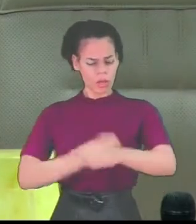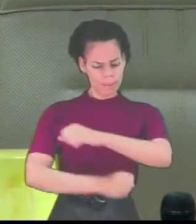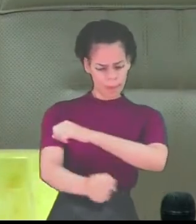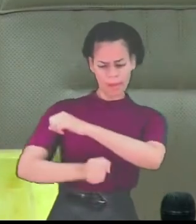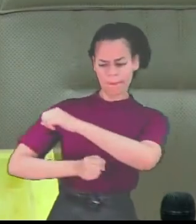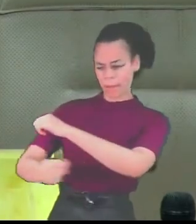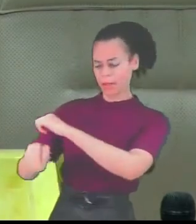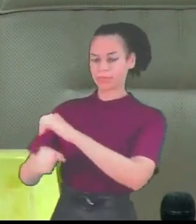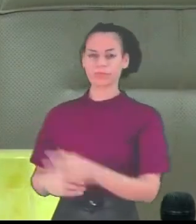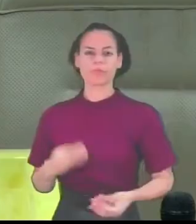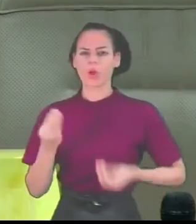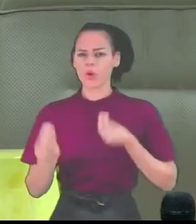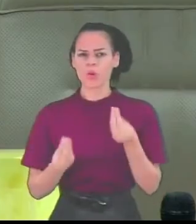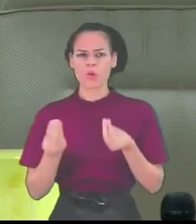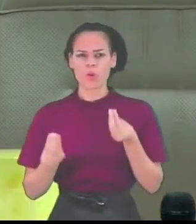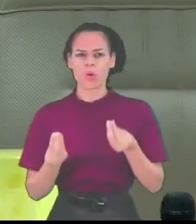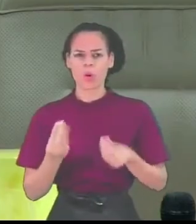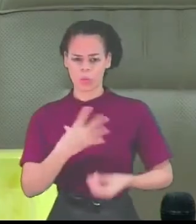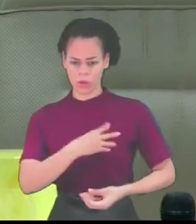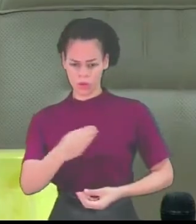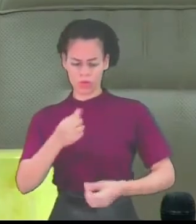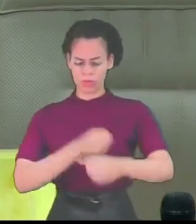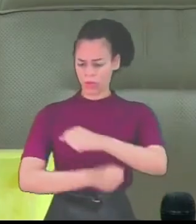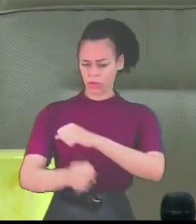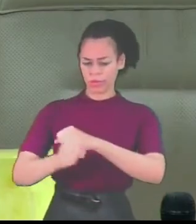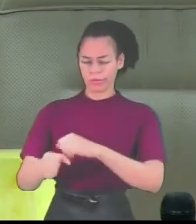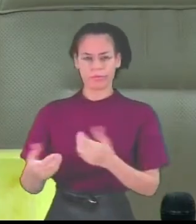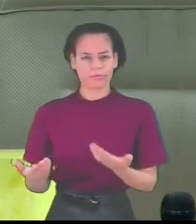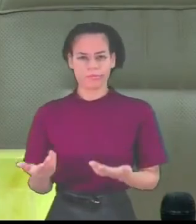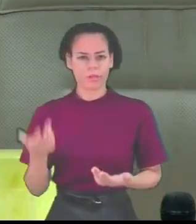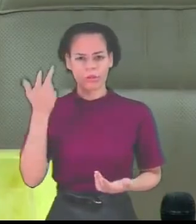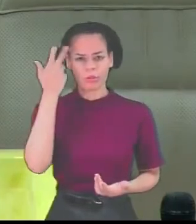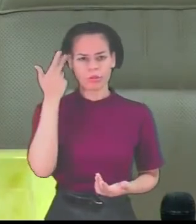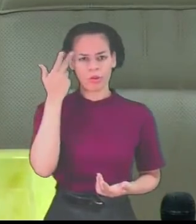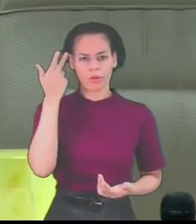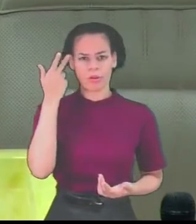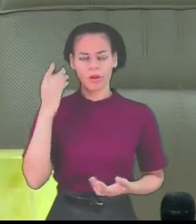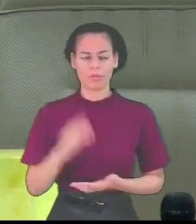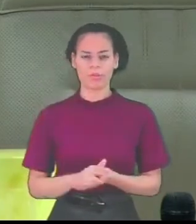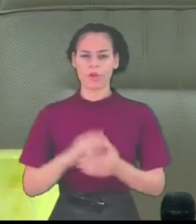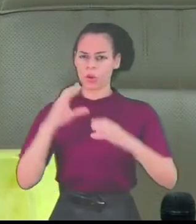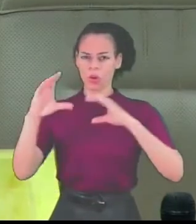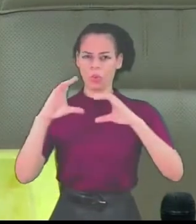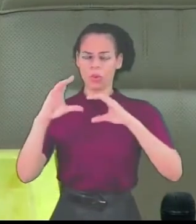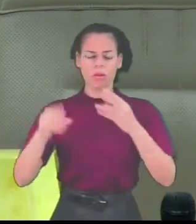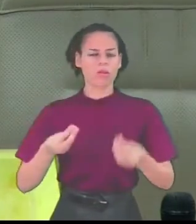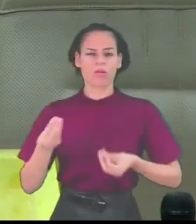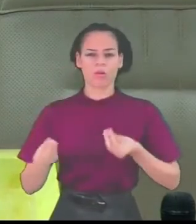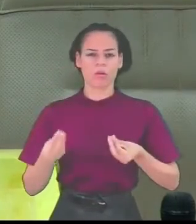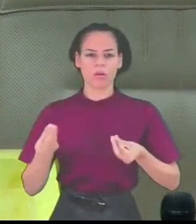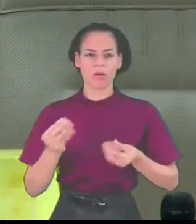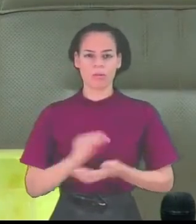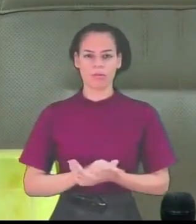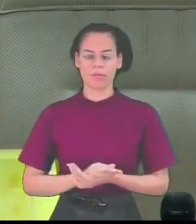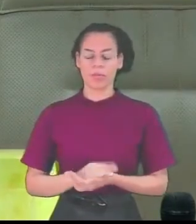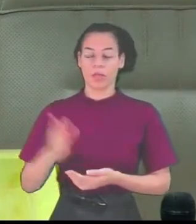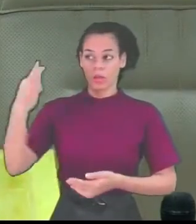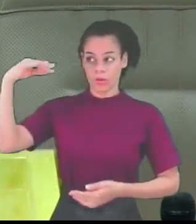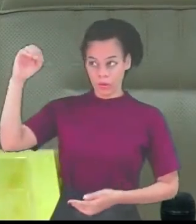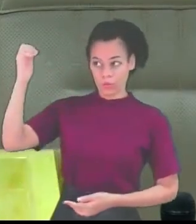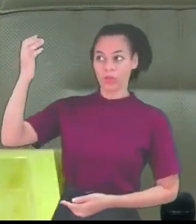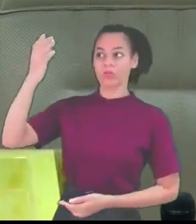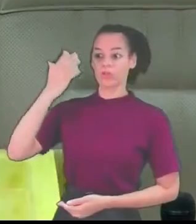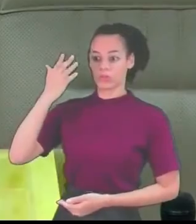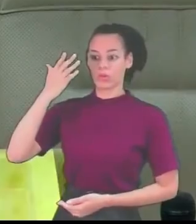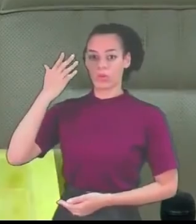e como é que o filho entra hora natural que aquele se comunica se comunica através de Visões